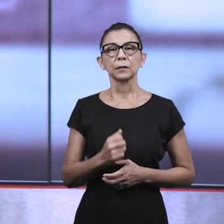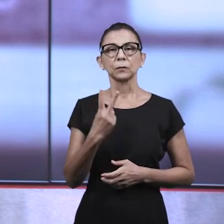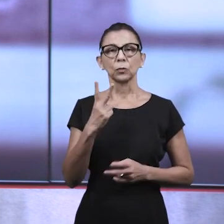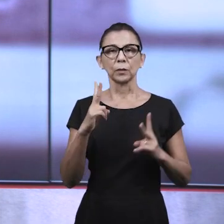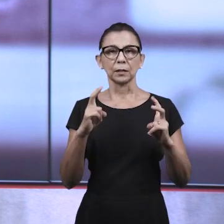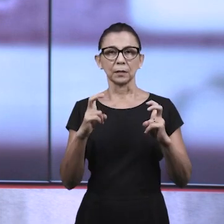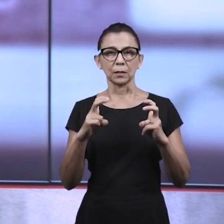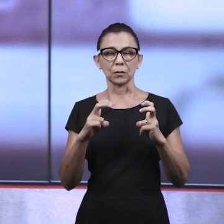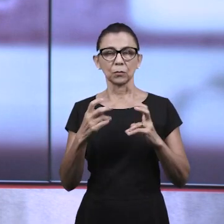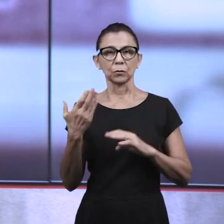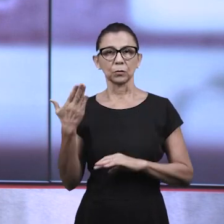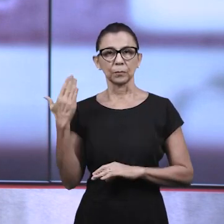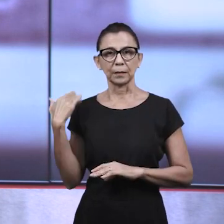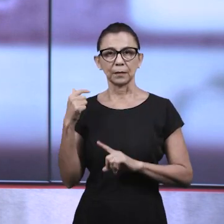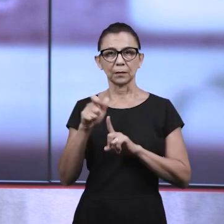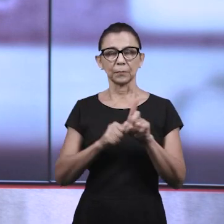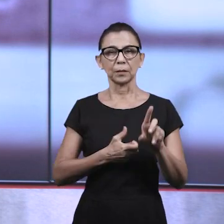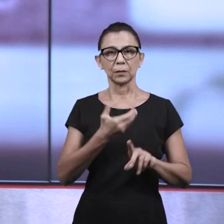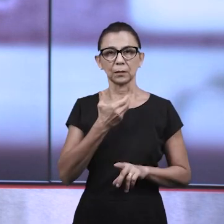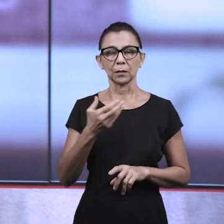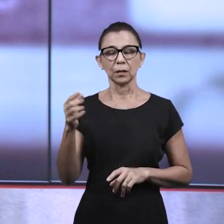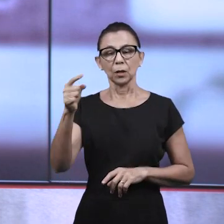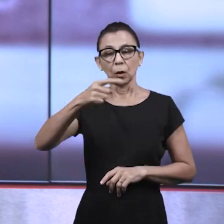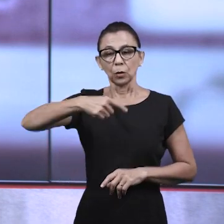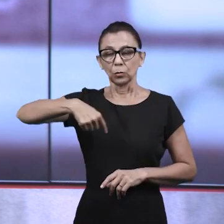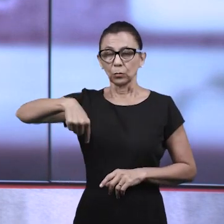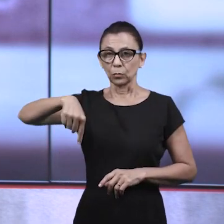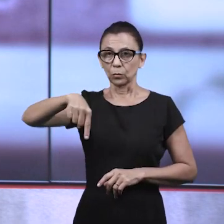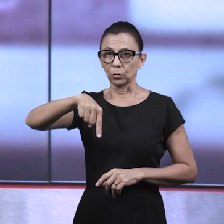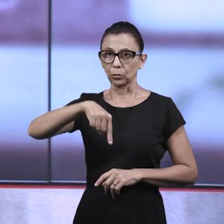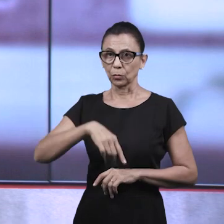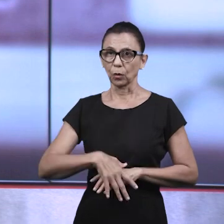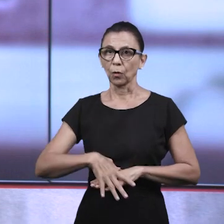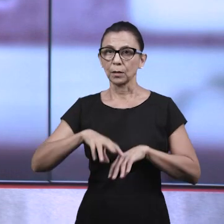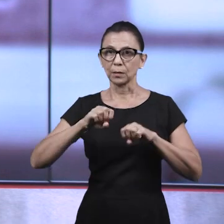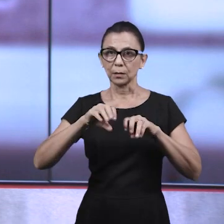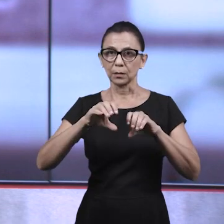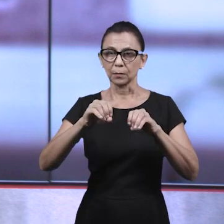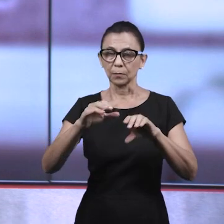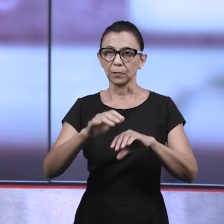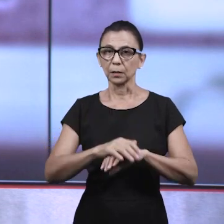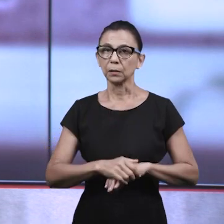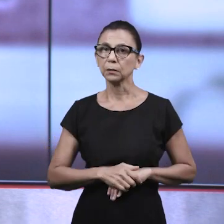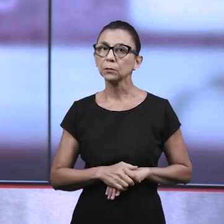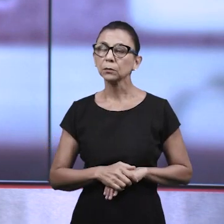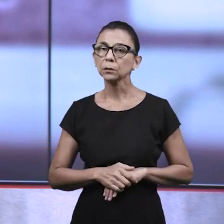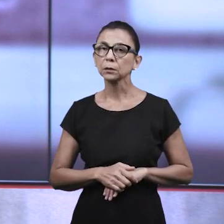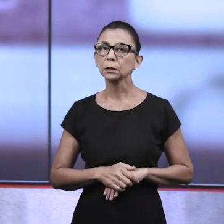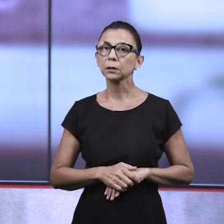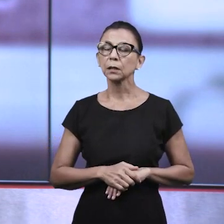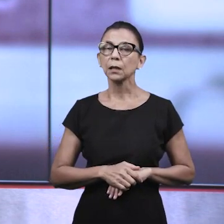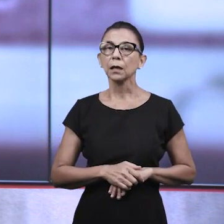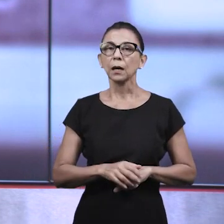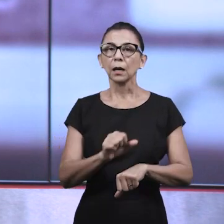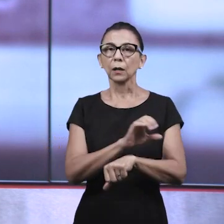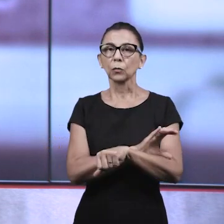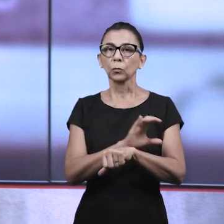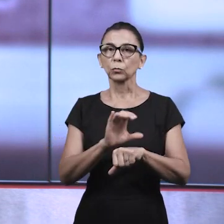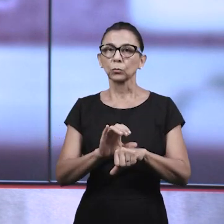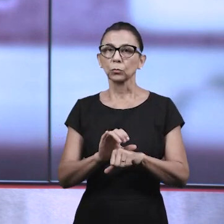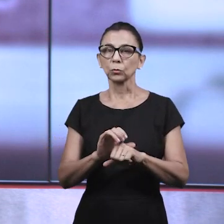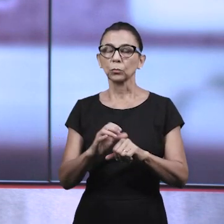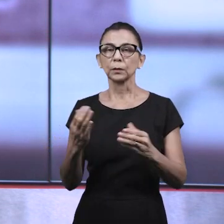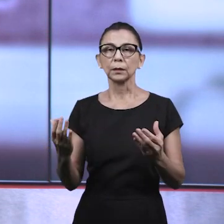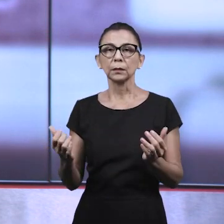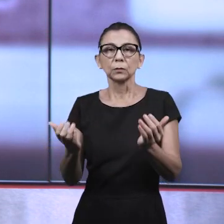dezembro, nós somos formadores de cultura cristã, fundamentada na Bíblia, e não seguidores de